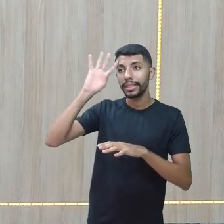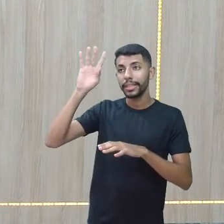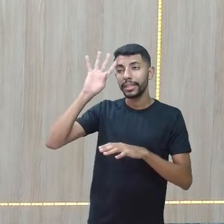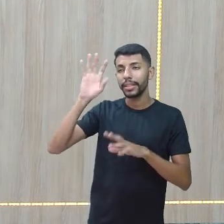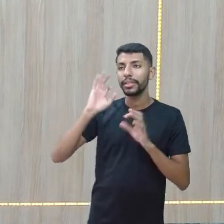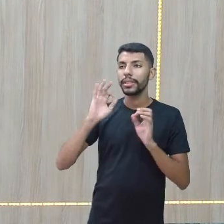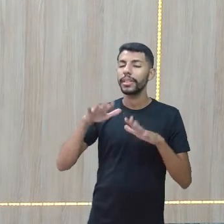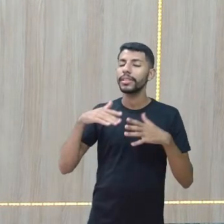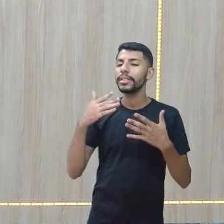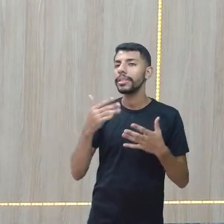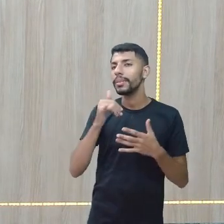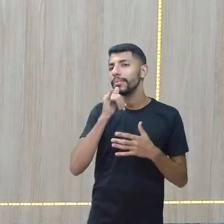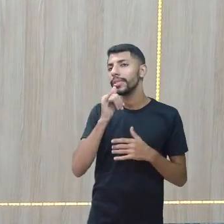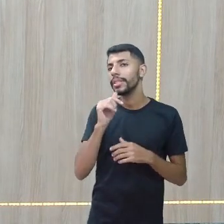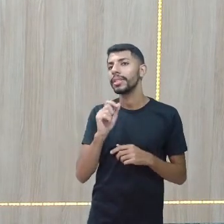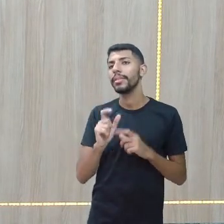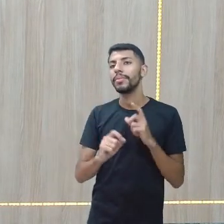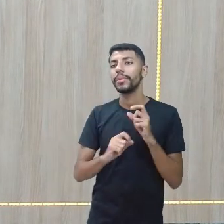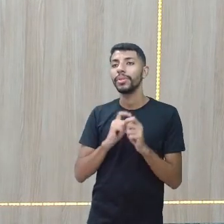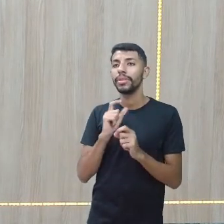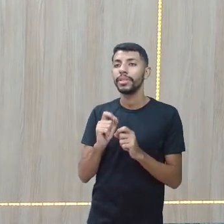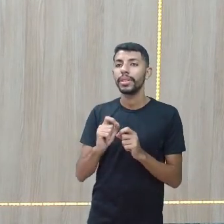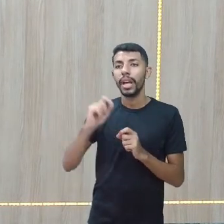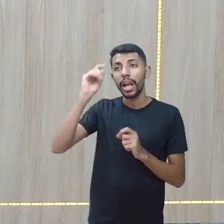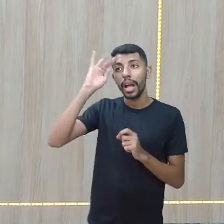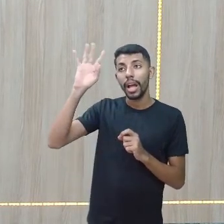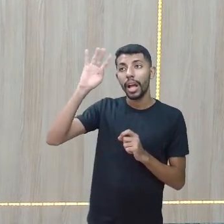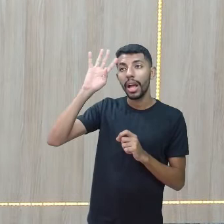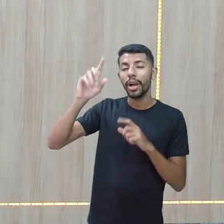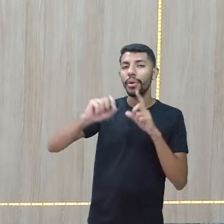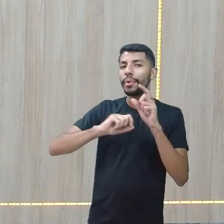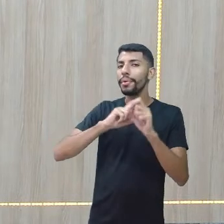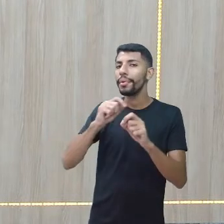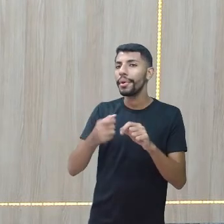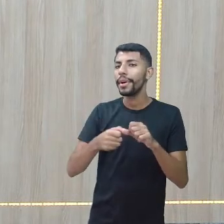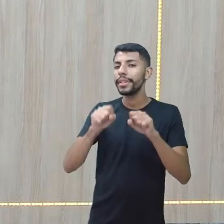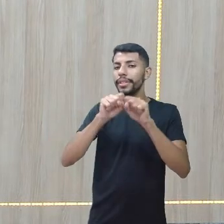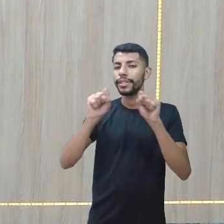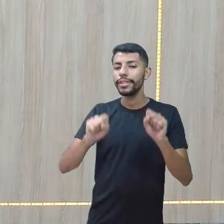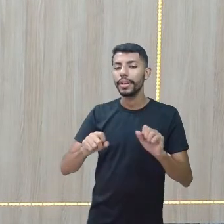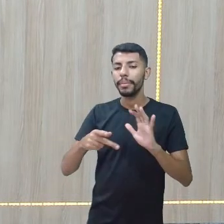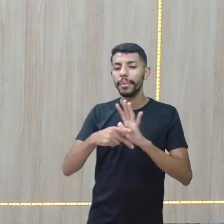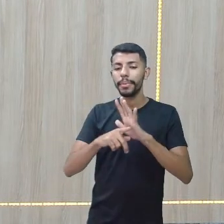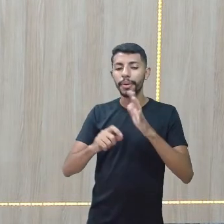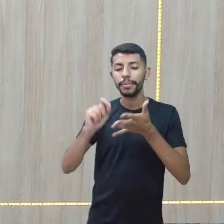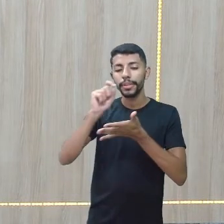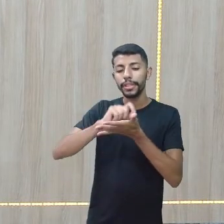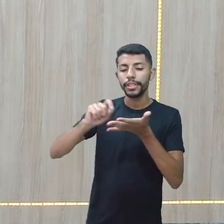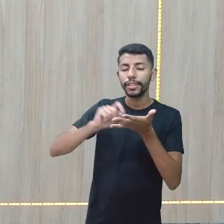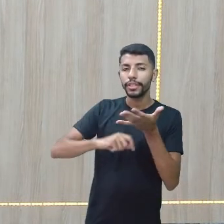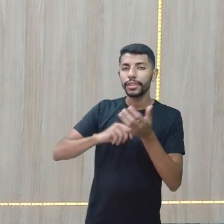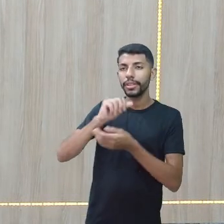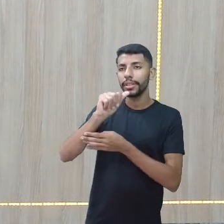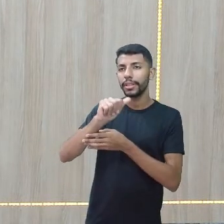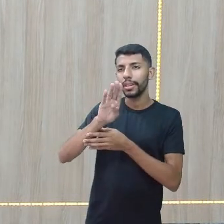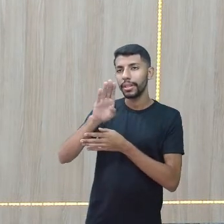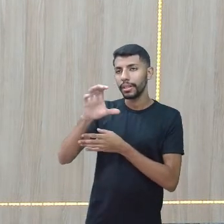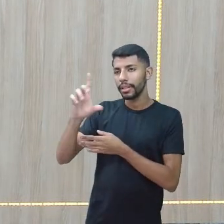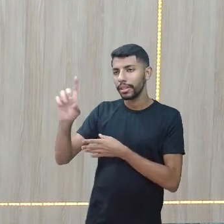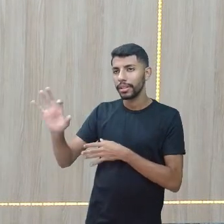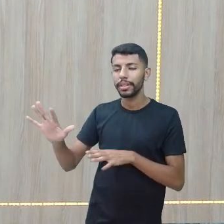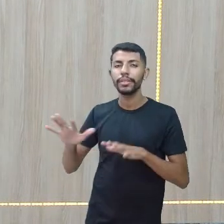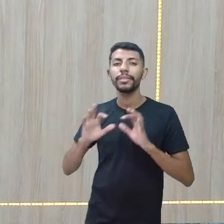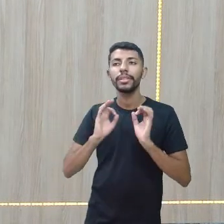mais evidente do que a construção de hipóteses no sistema, na apropriação do sistema de escrita alfabética. Então, a gente